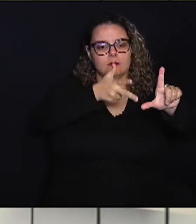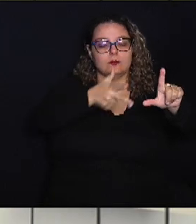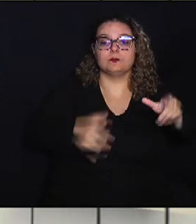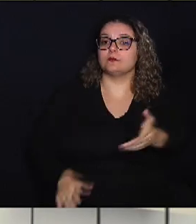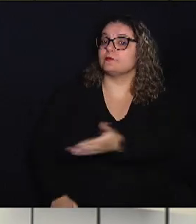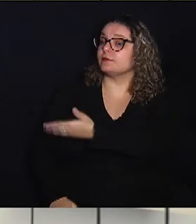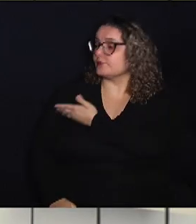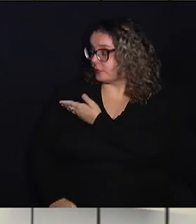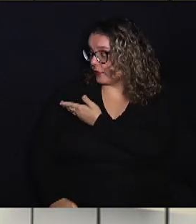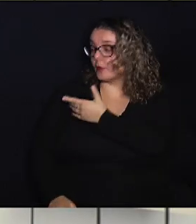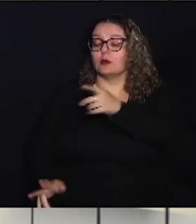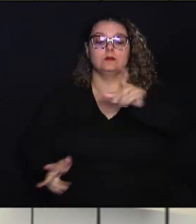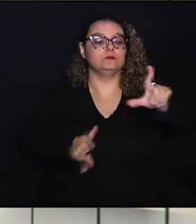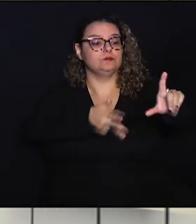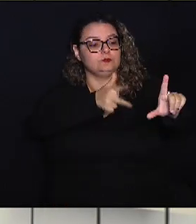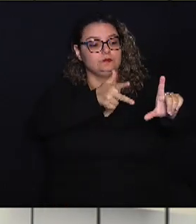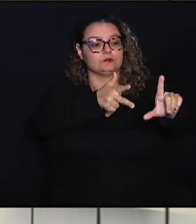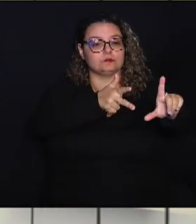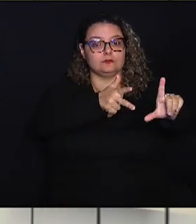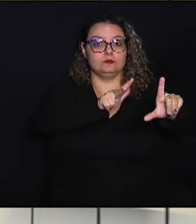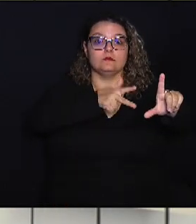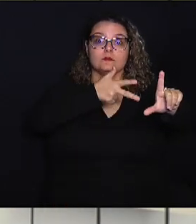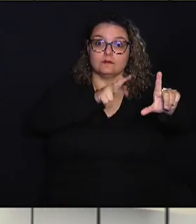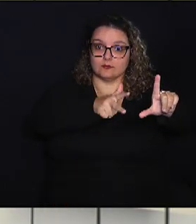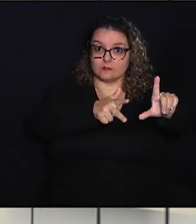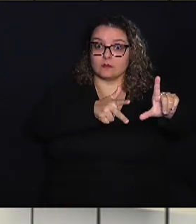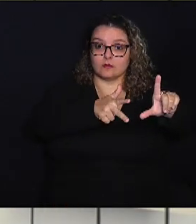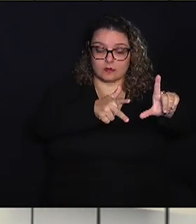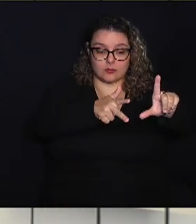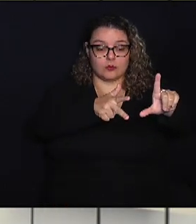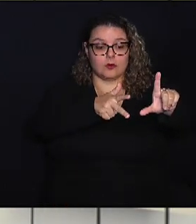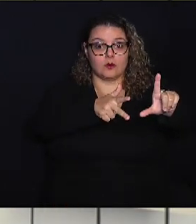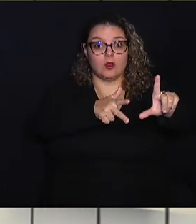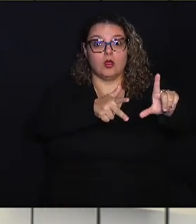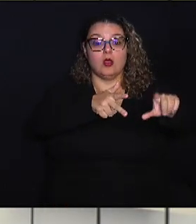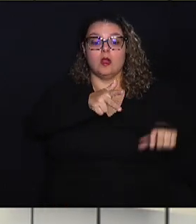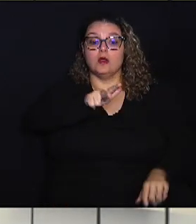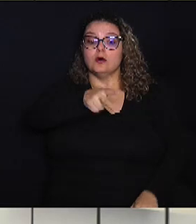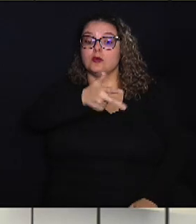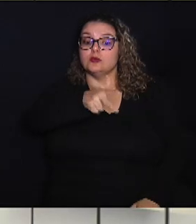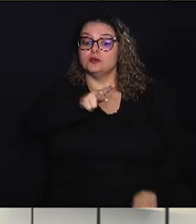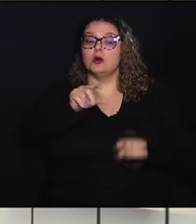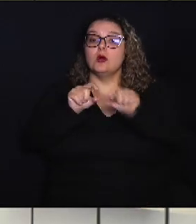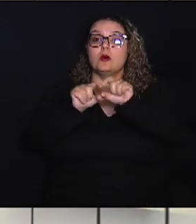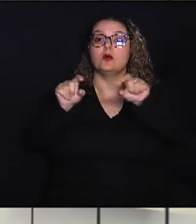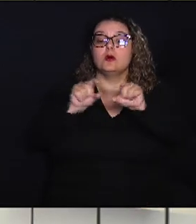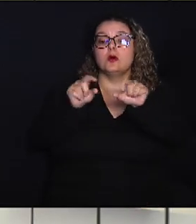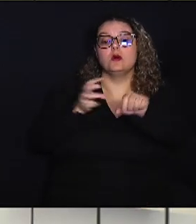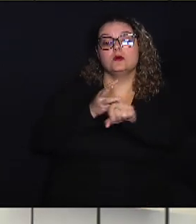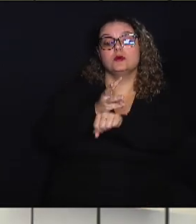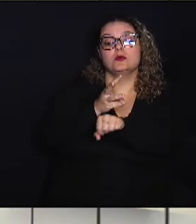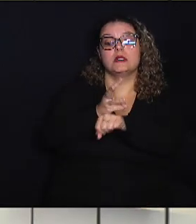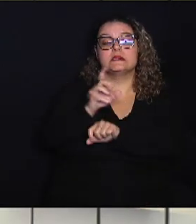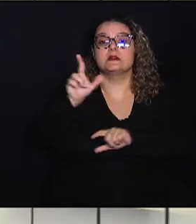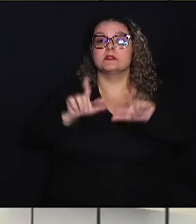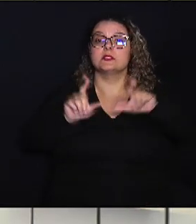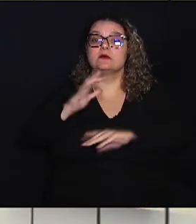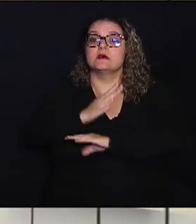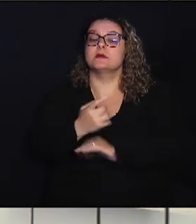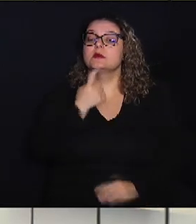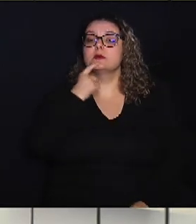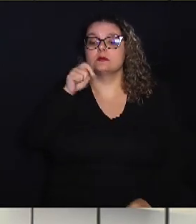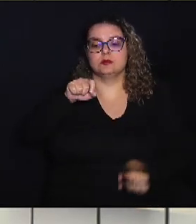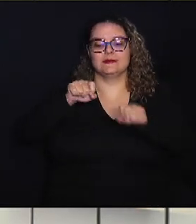para este QR Code. Com a câmera do seu celular apontada para o QR Code, já aparece uma mensagem na sua tela, o WhatsApp da TV